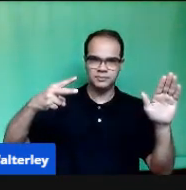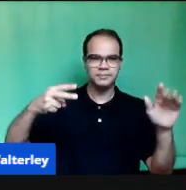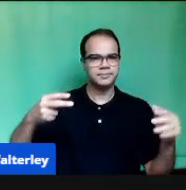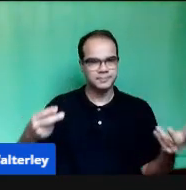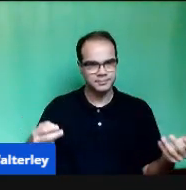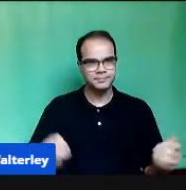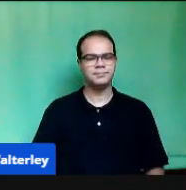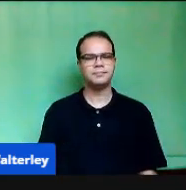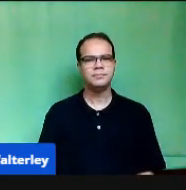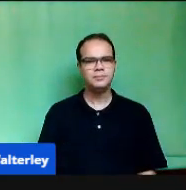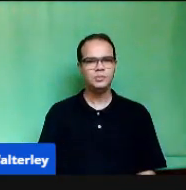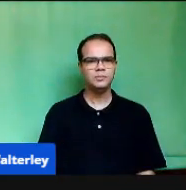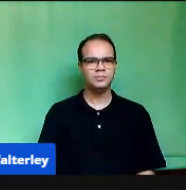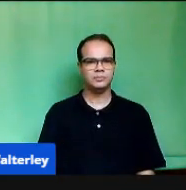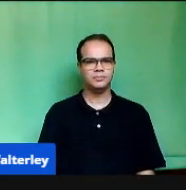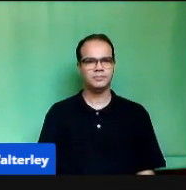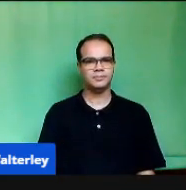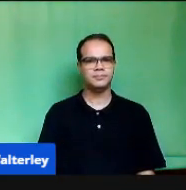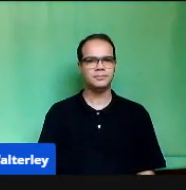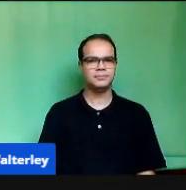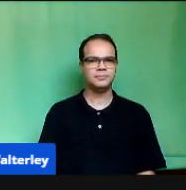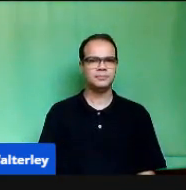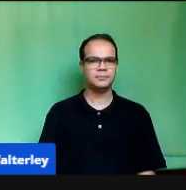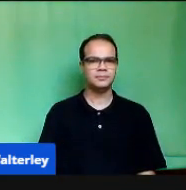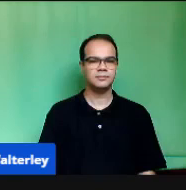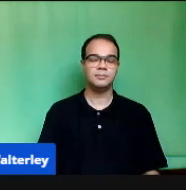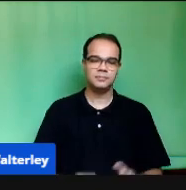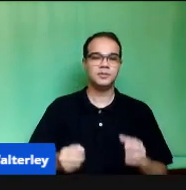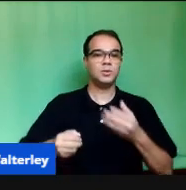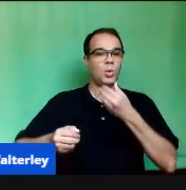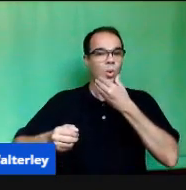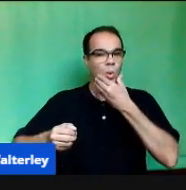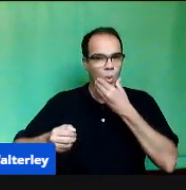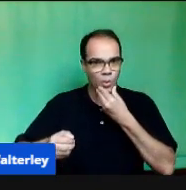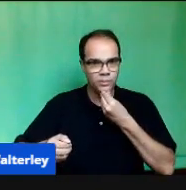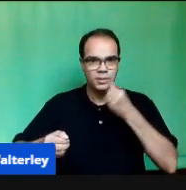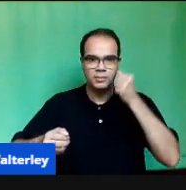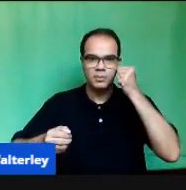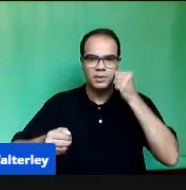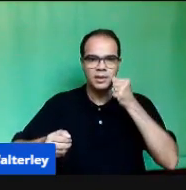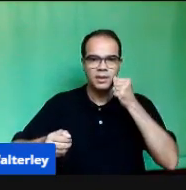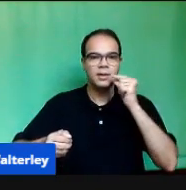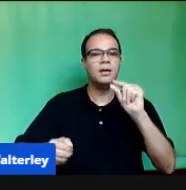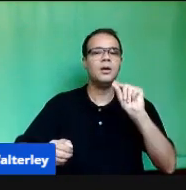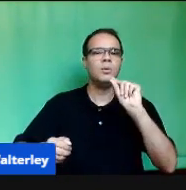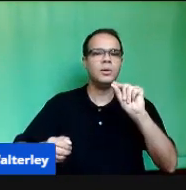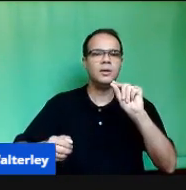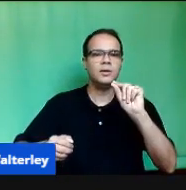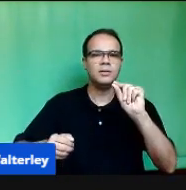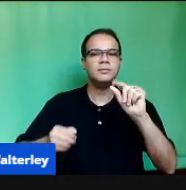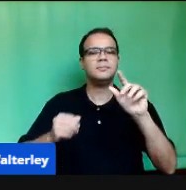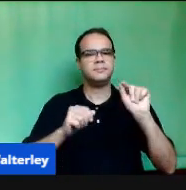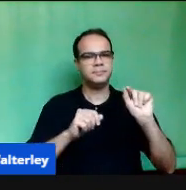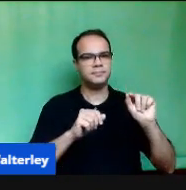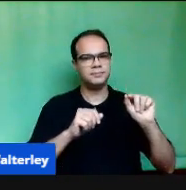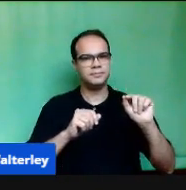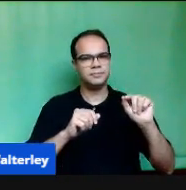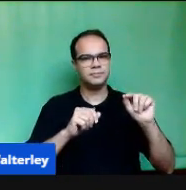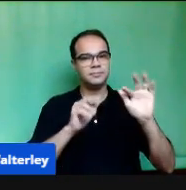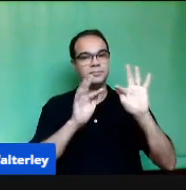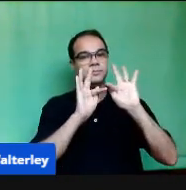tempo. E esse modelo de ser homem e ser mulher é baseado no modelo de família